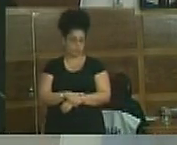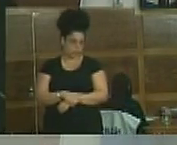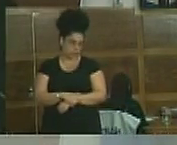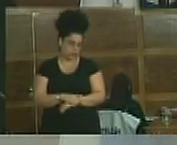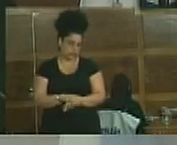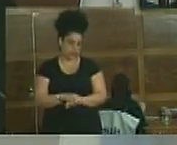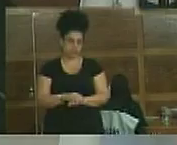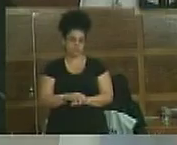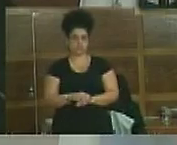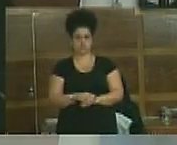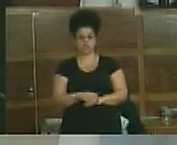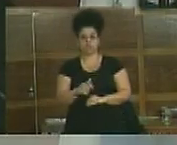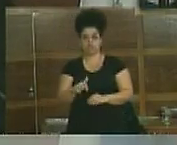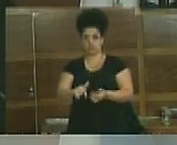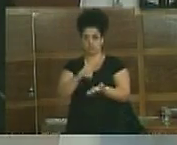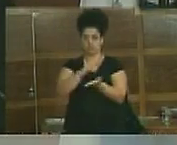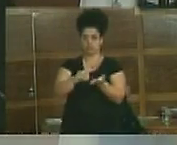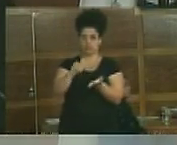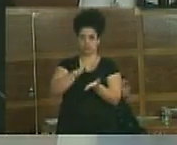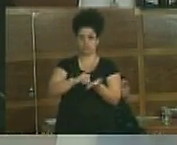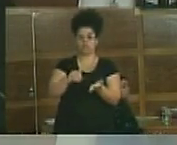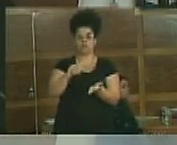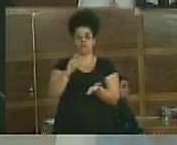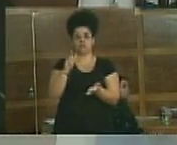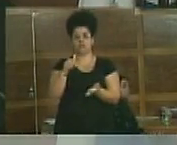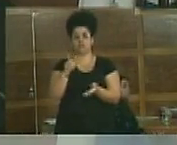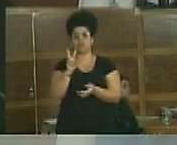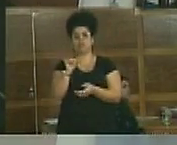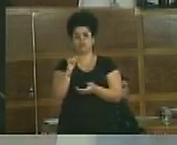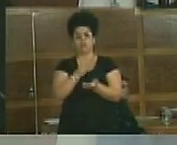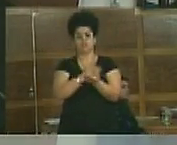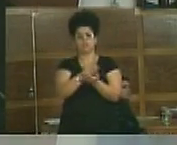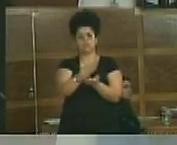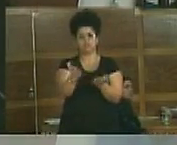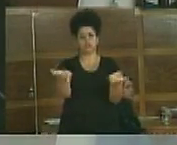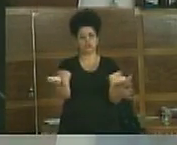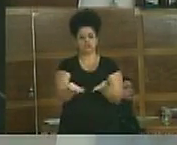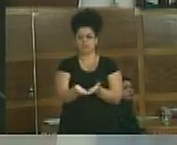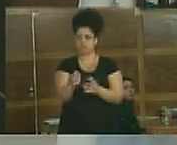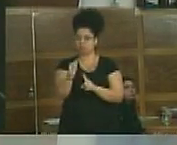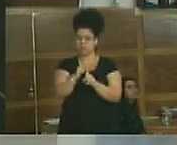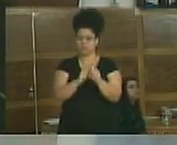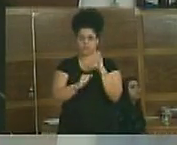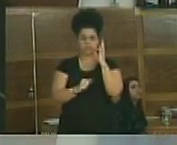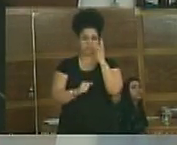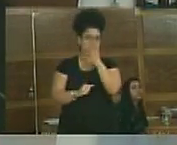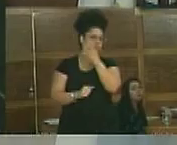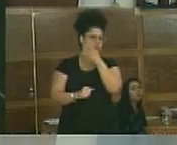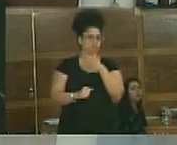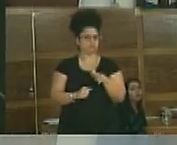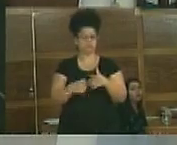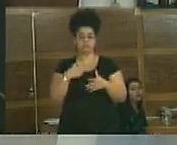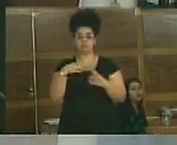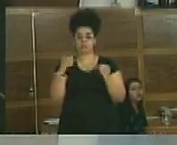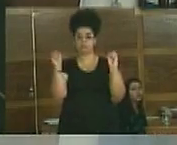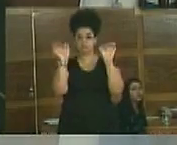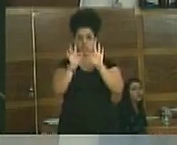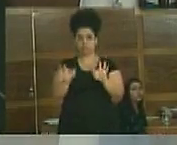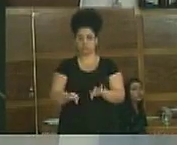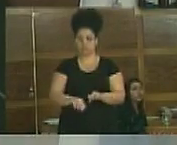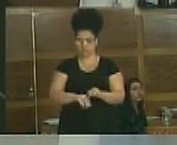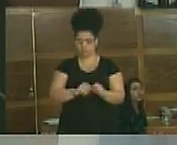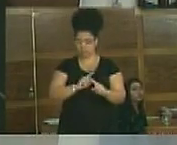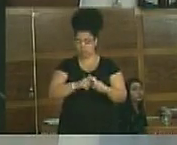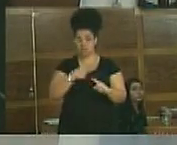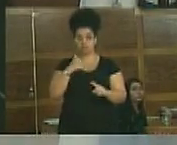né, segundo o nosso secretário, deve ocorrer agora, dentro do mês de setembro. Então, eu estou muito feliz com isso, porque eu sei